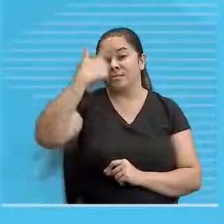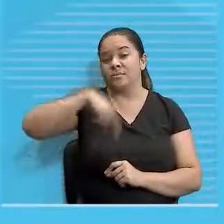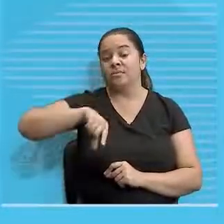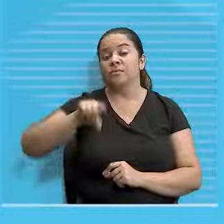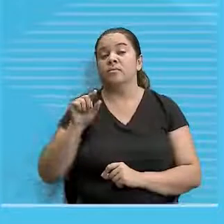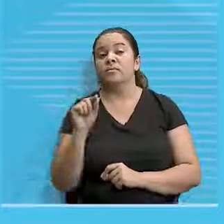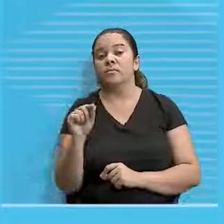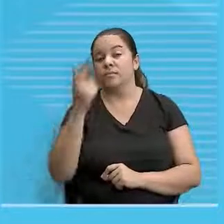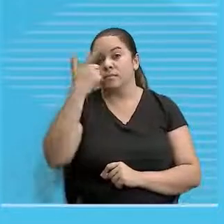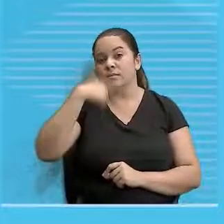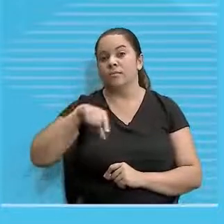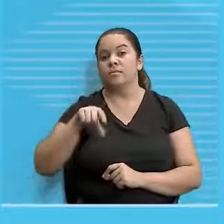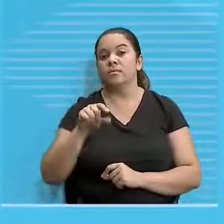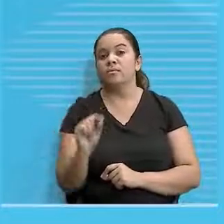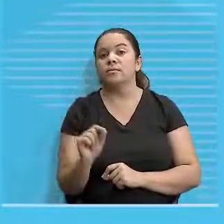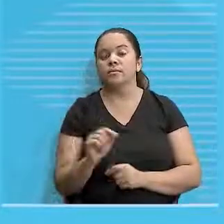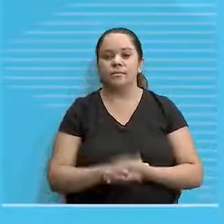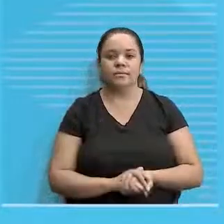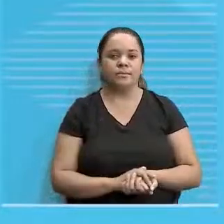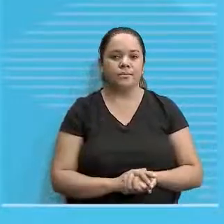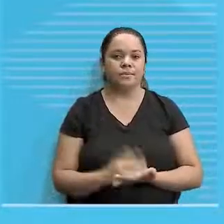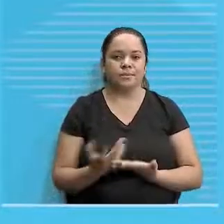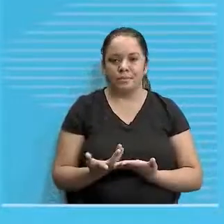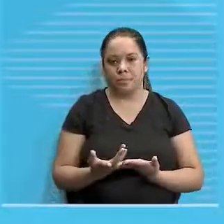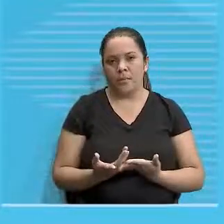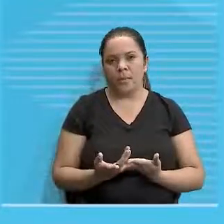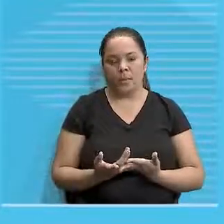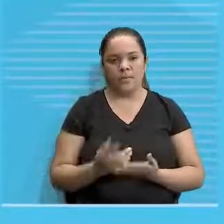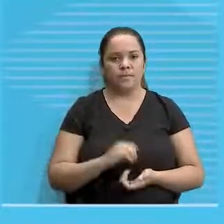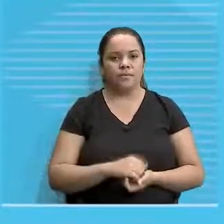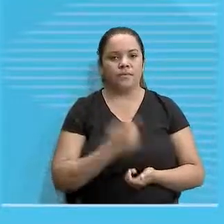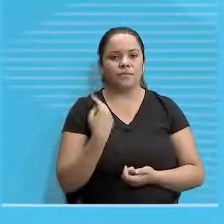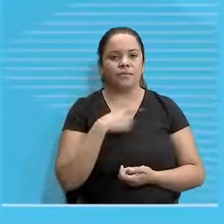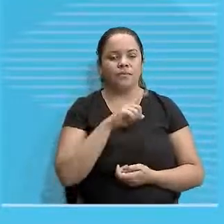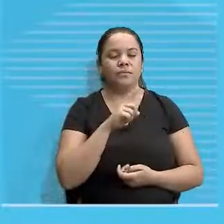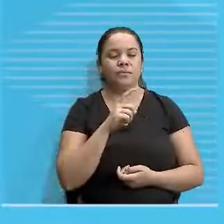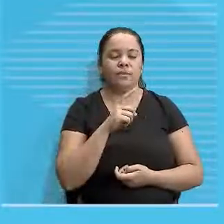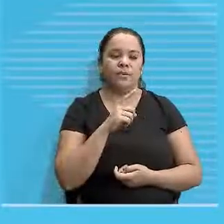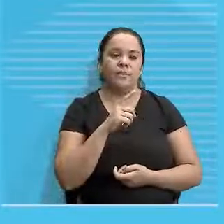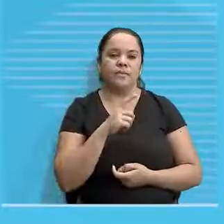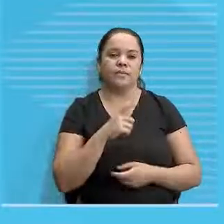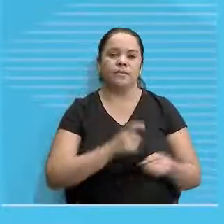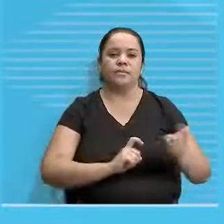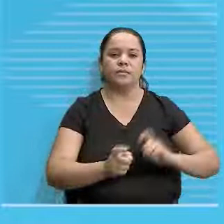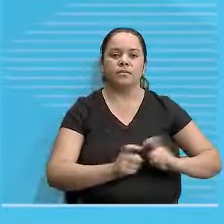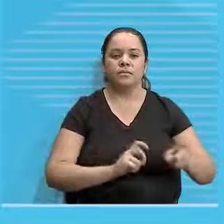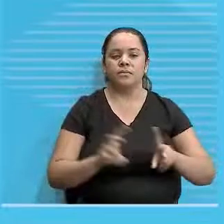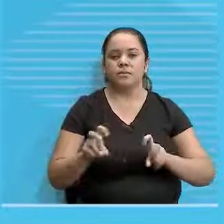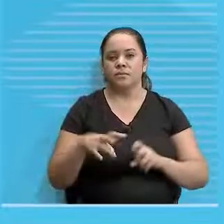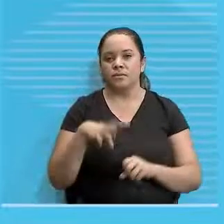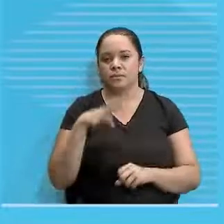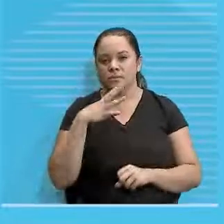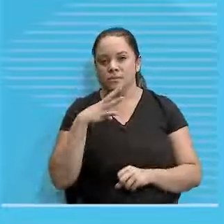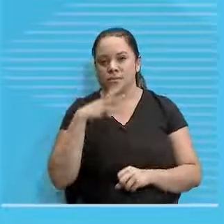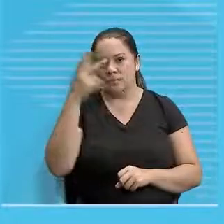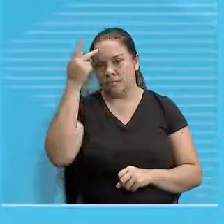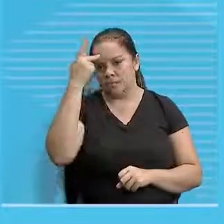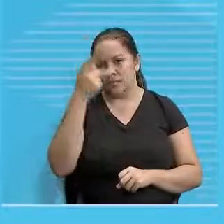nosso primeiro semestre. A gente discutiu sobre autoconhecimento e que dentro do autoconhecimento